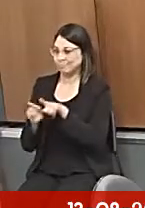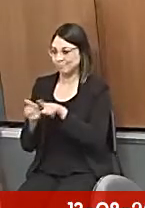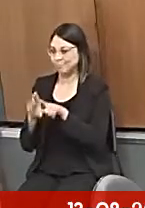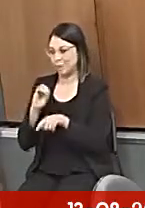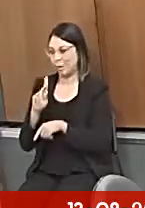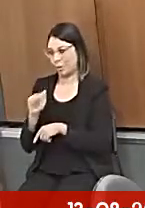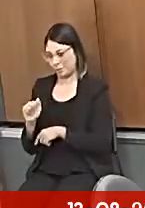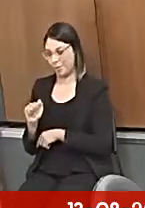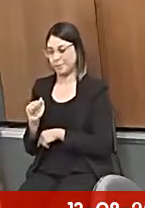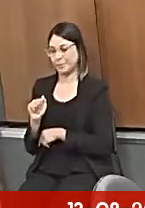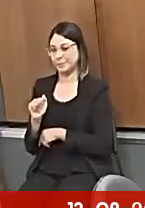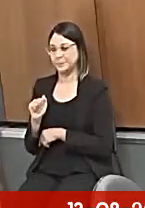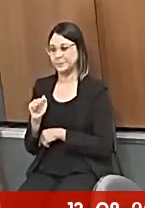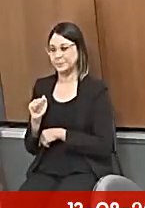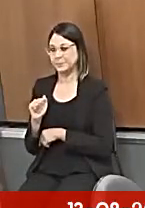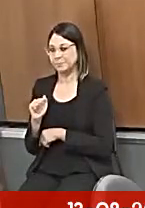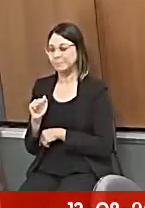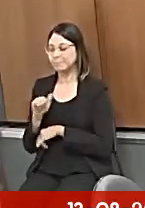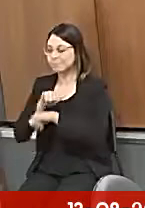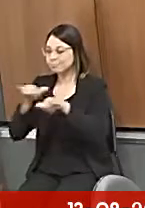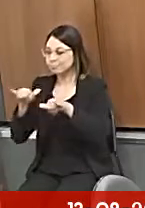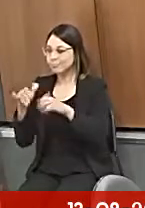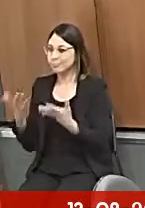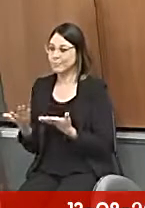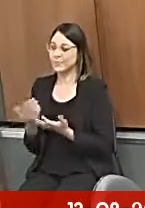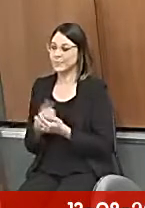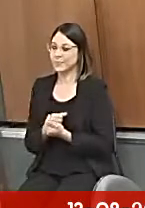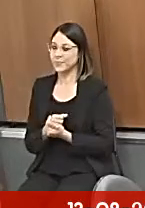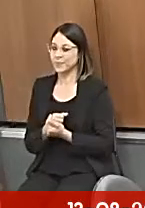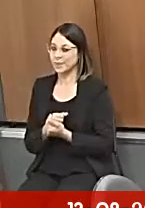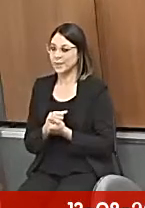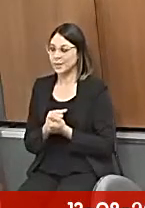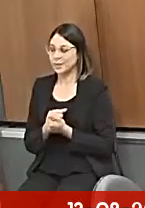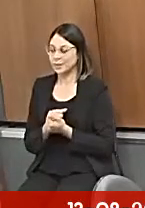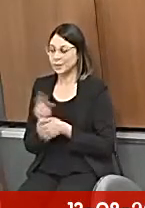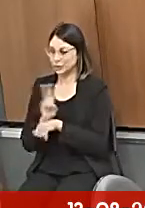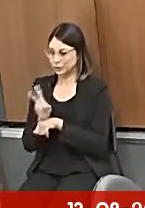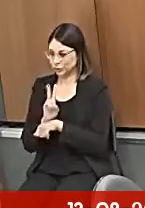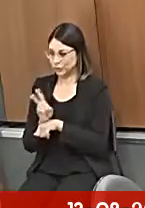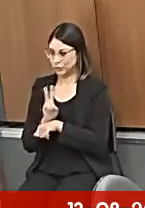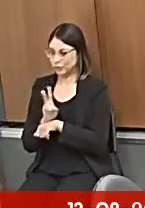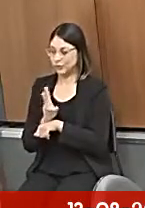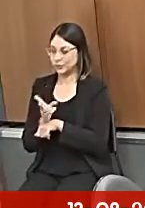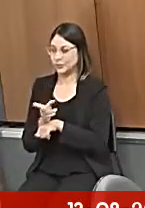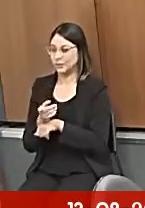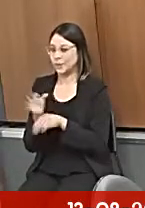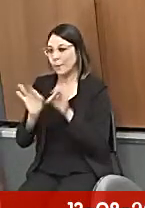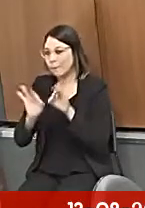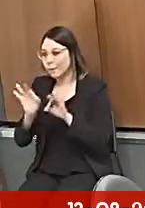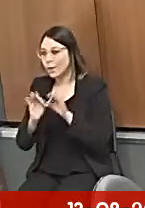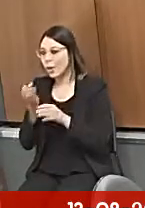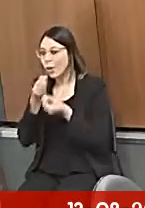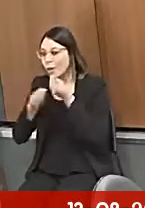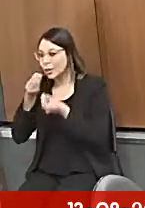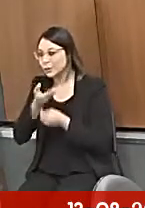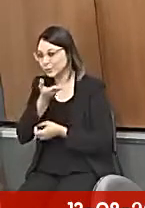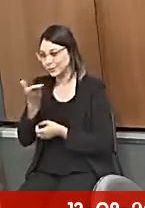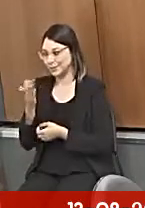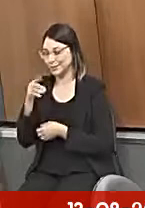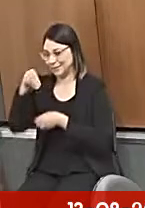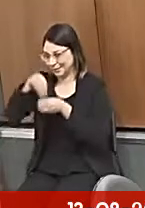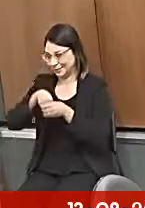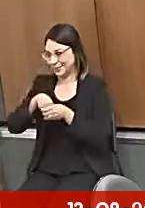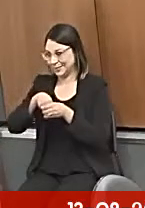copa e dizer que o nosso chefe de gabinete o l e preparou um lanche processar a no gabinete